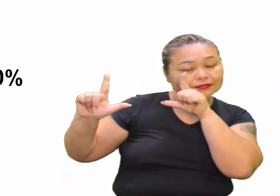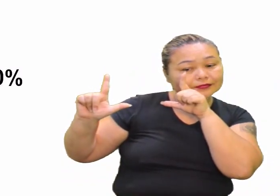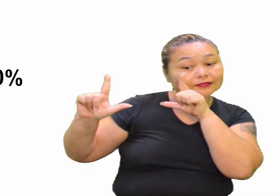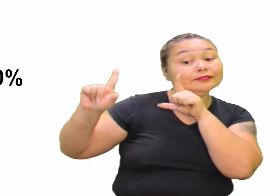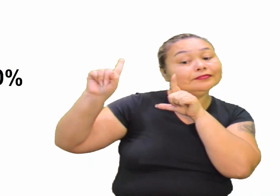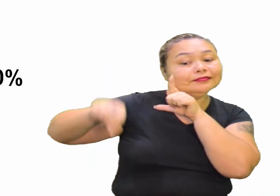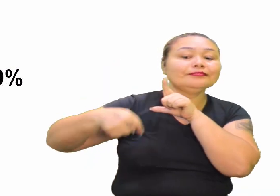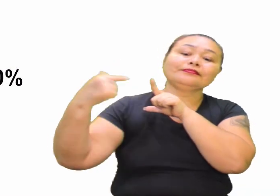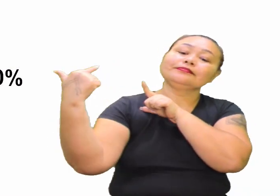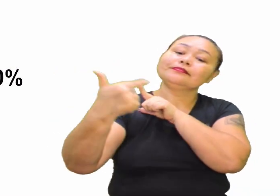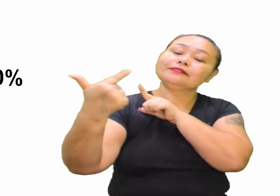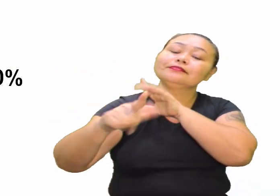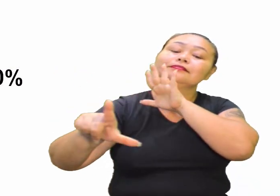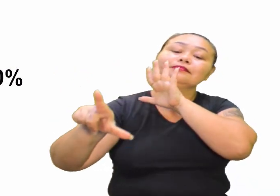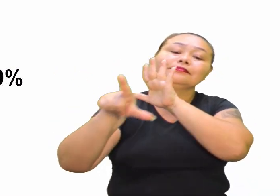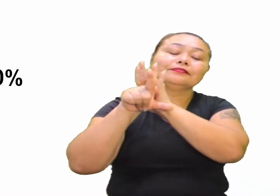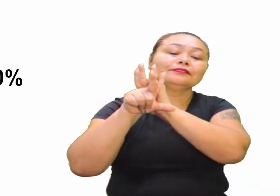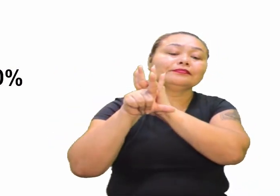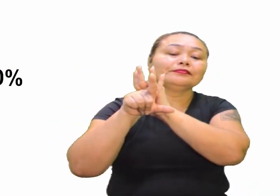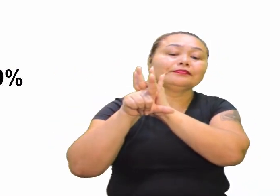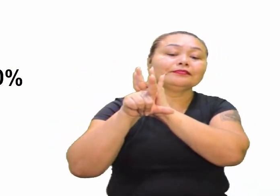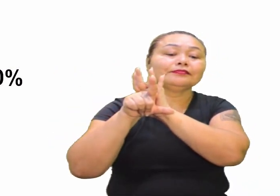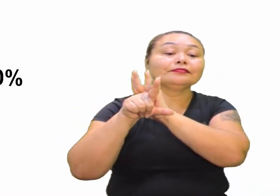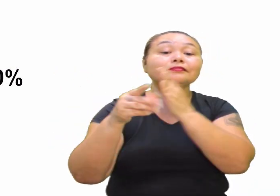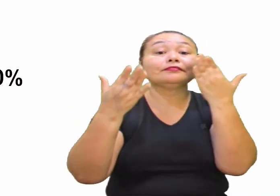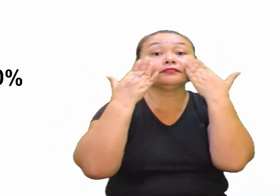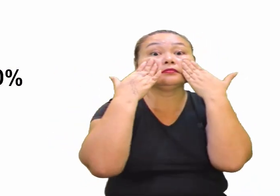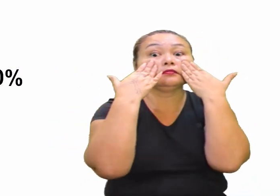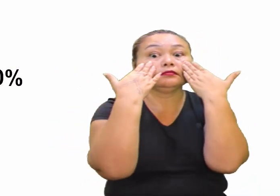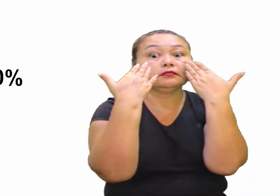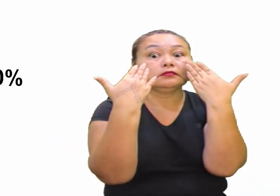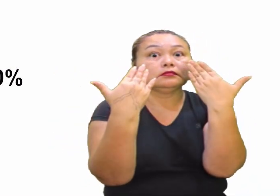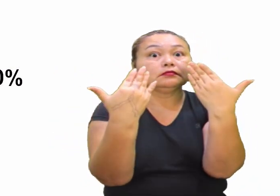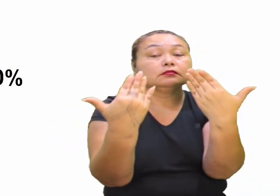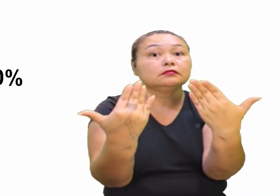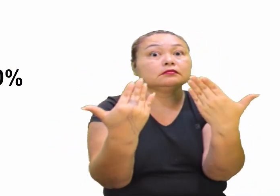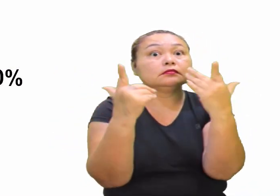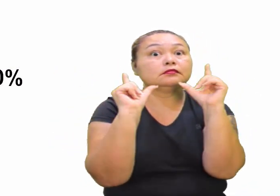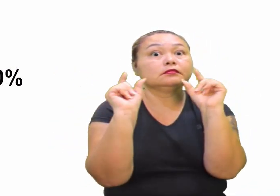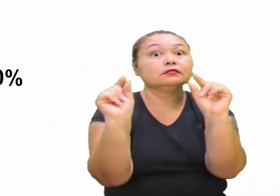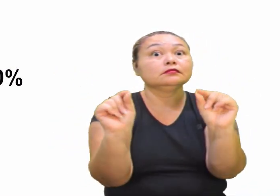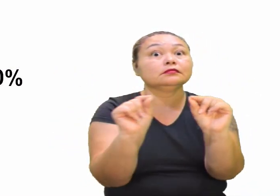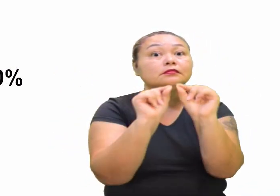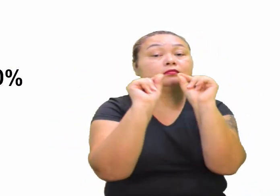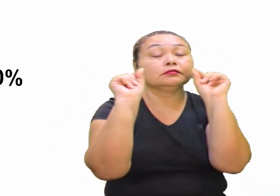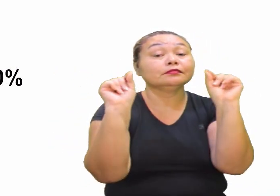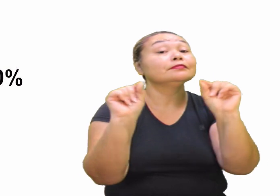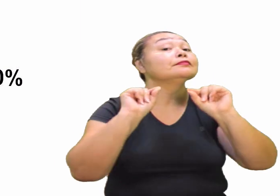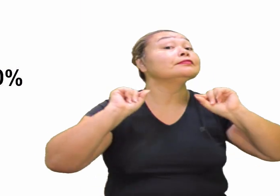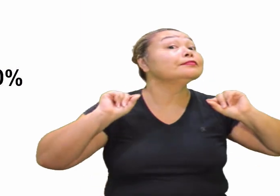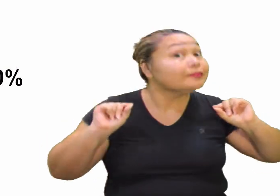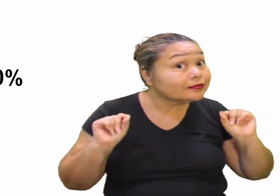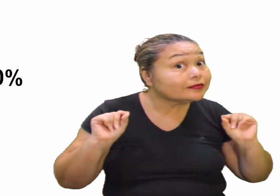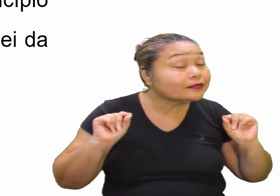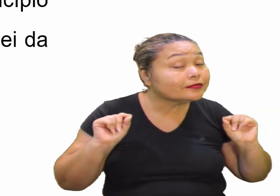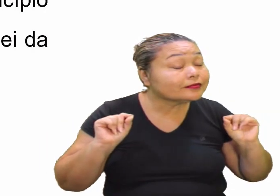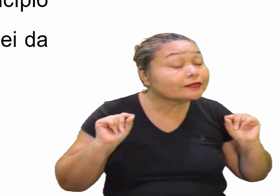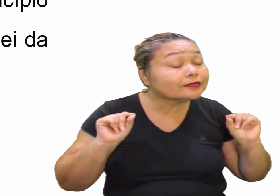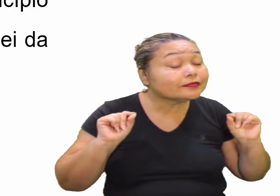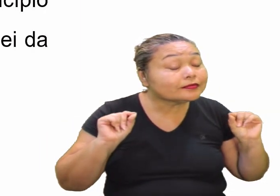Na segunda lei, ele comprova o quê? Ele comprova, pessoal, na segunda, que